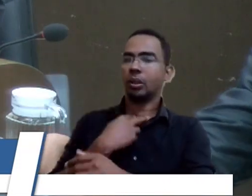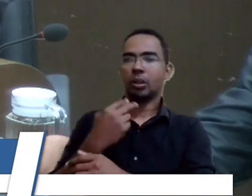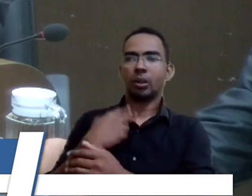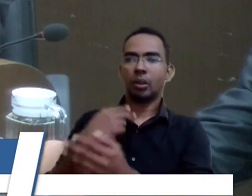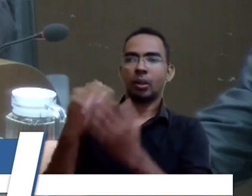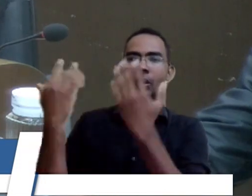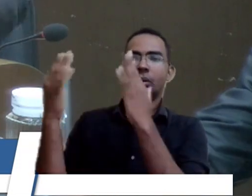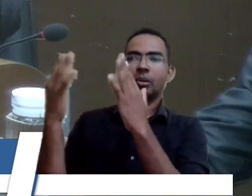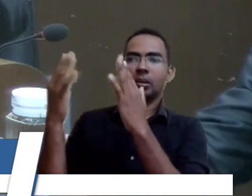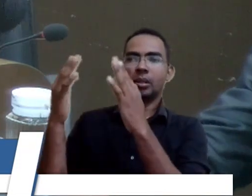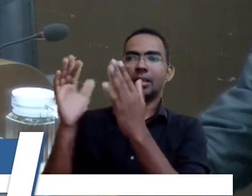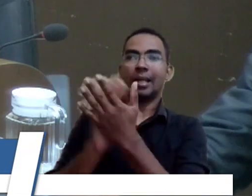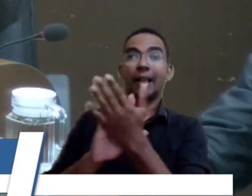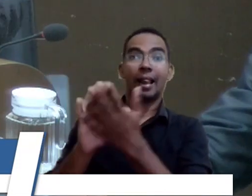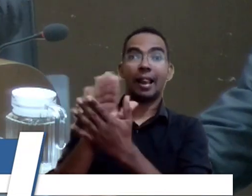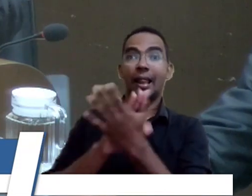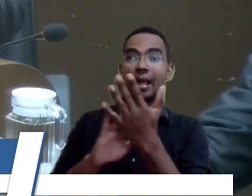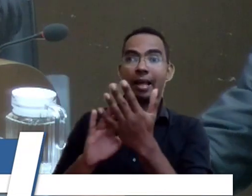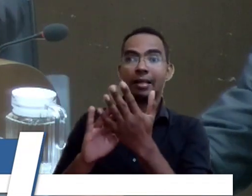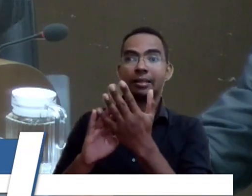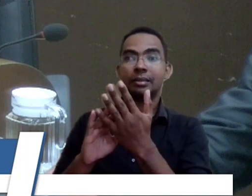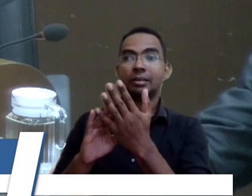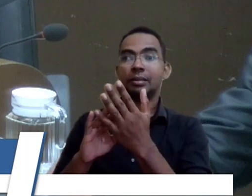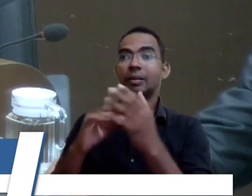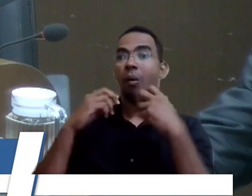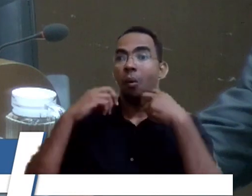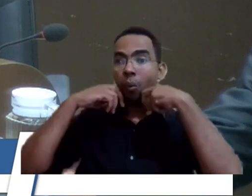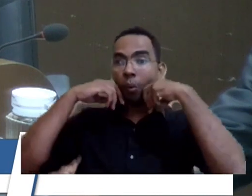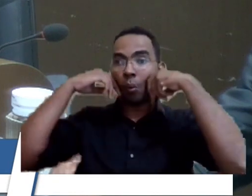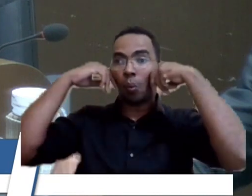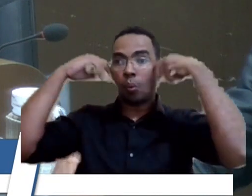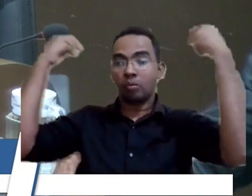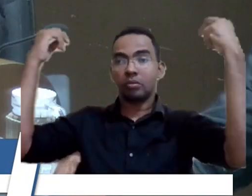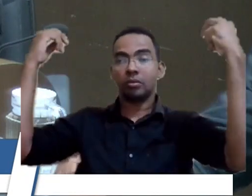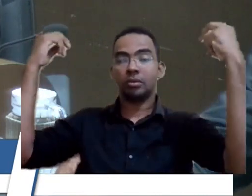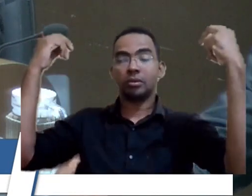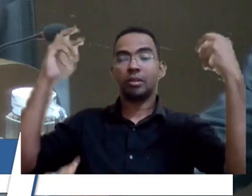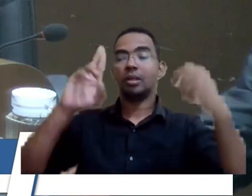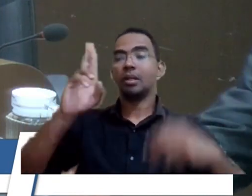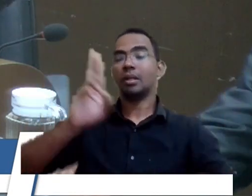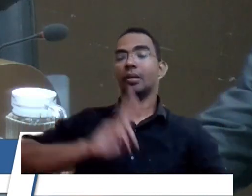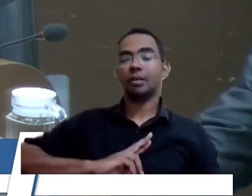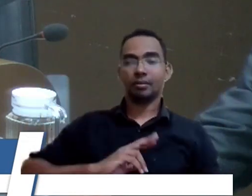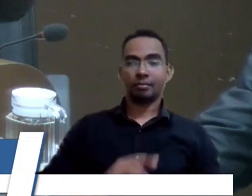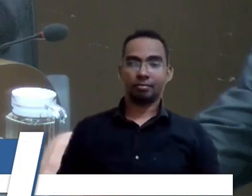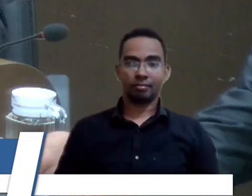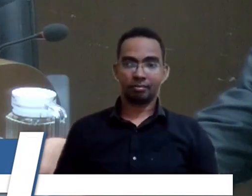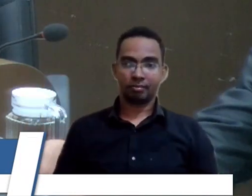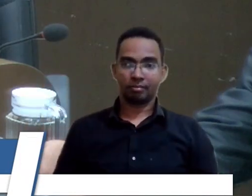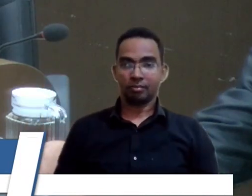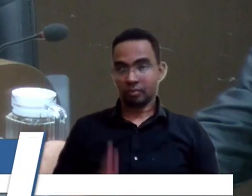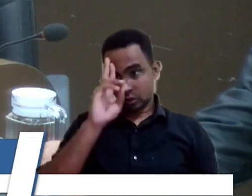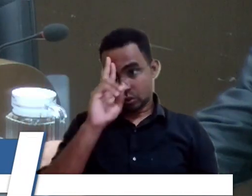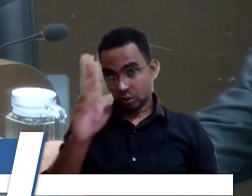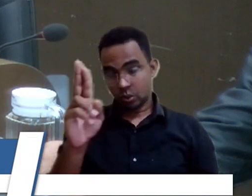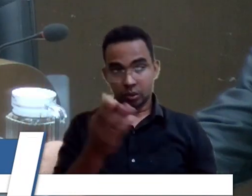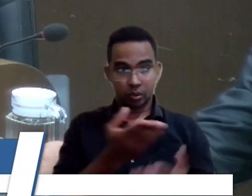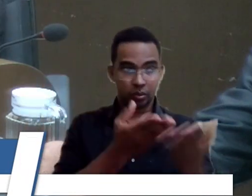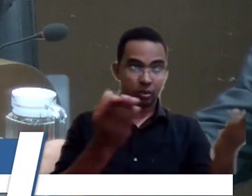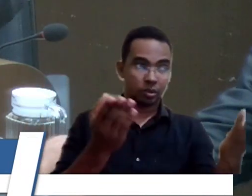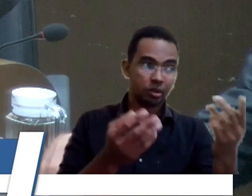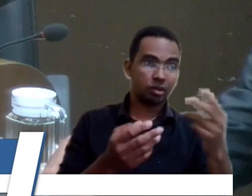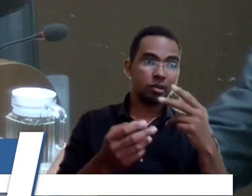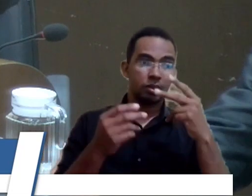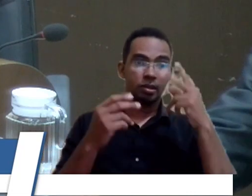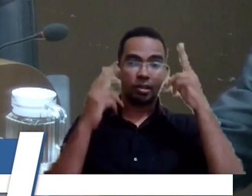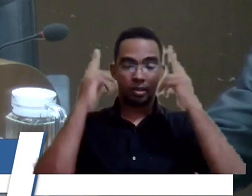para ninguém, fica ainda mais vergonhoso a resposta que eles dão para o senhor e para o Zezinho Cabeleireiro,